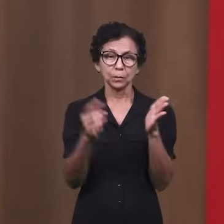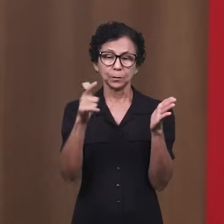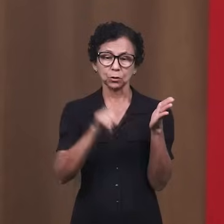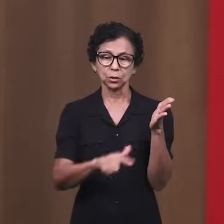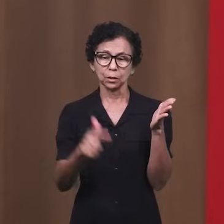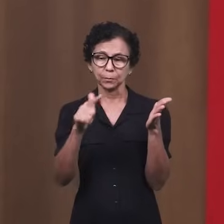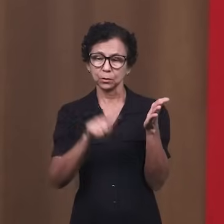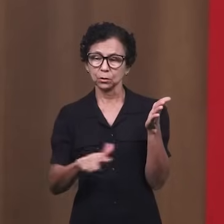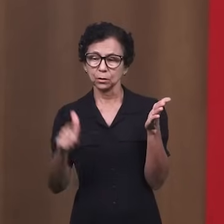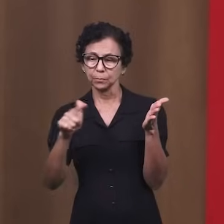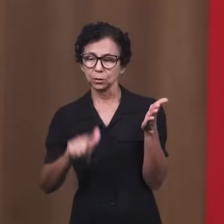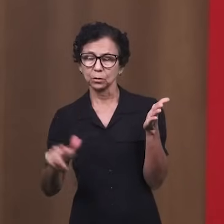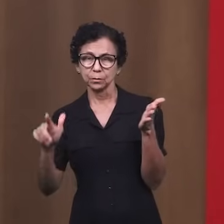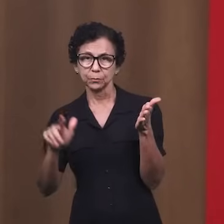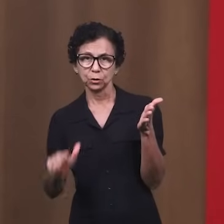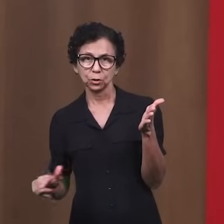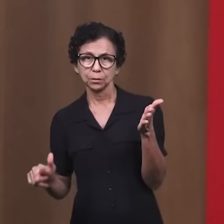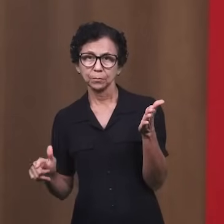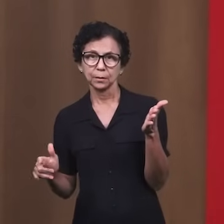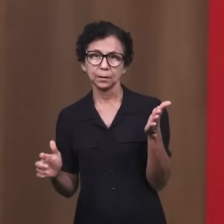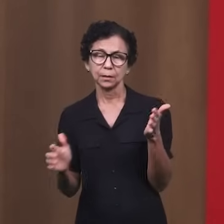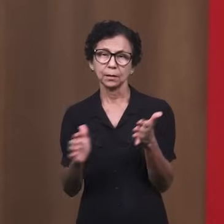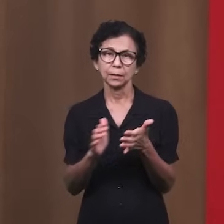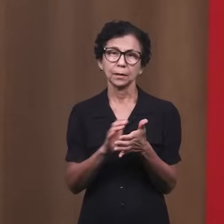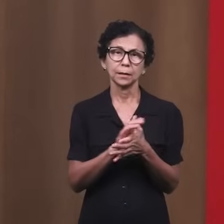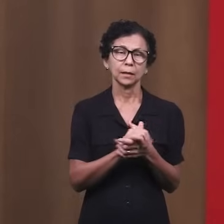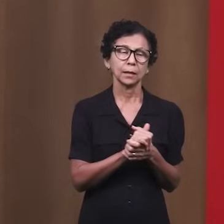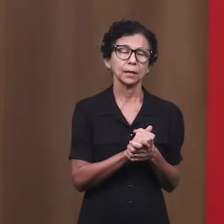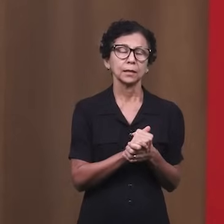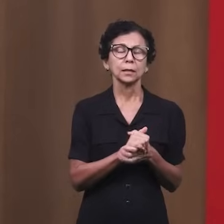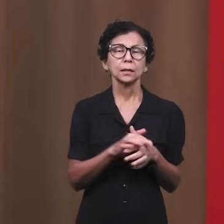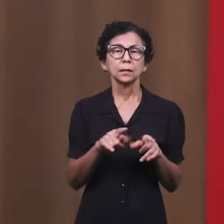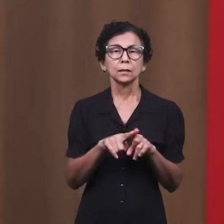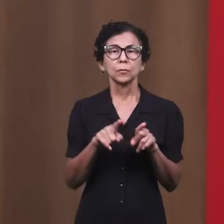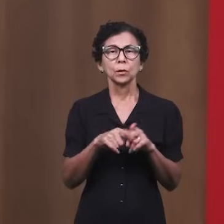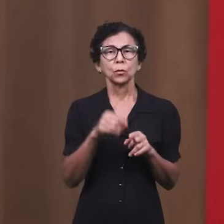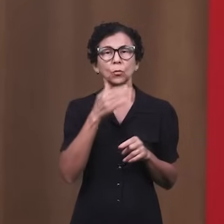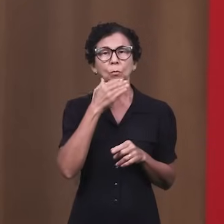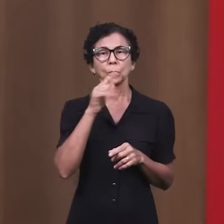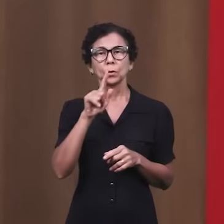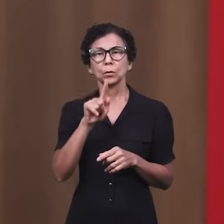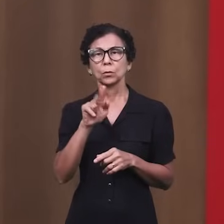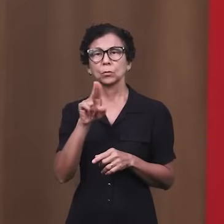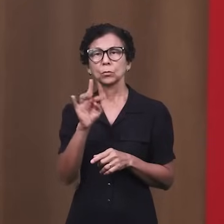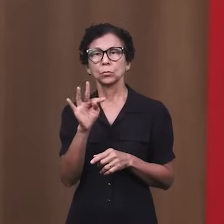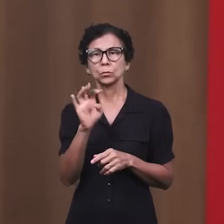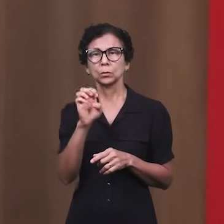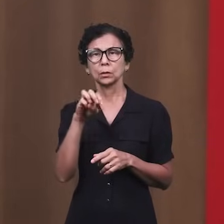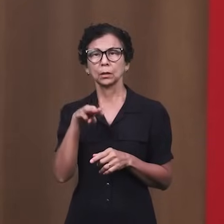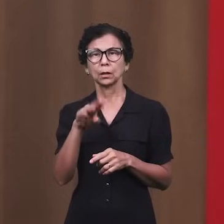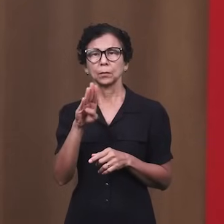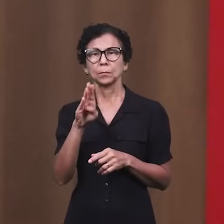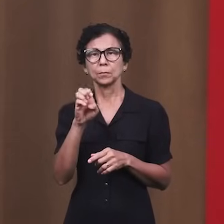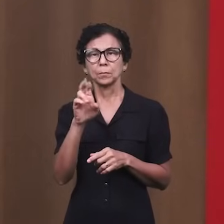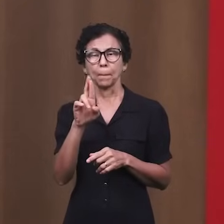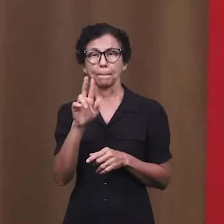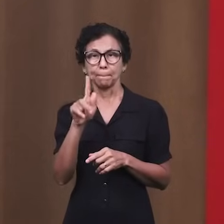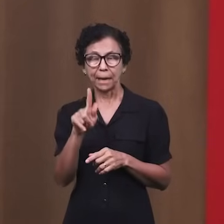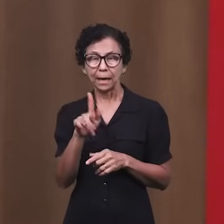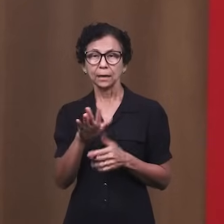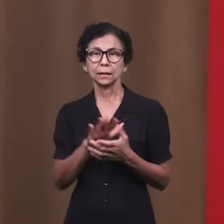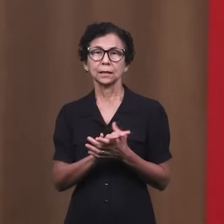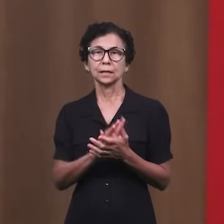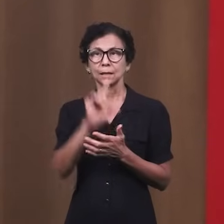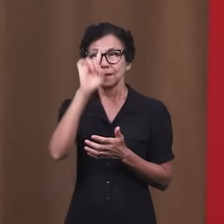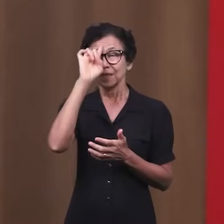e isso foi facilitado quando Gutenberg inventou a imprensa que aí ficou mais fácil mas ela chegou até